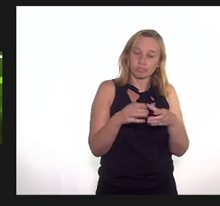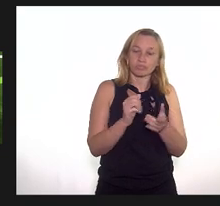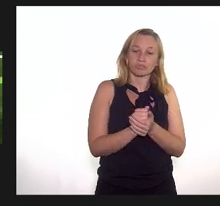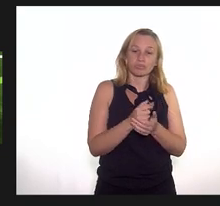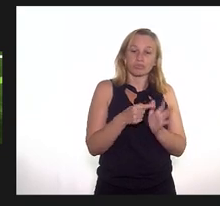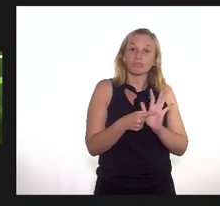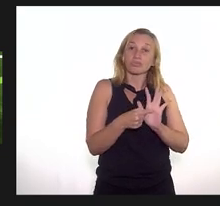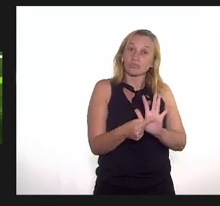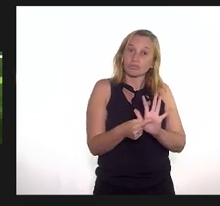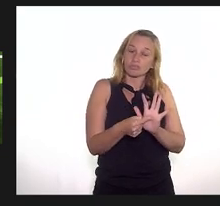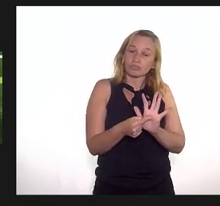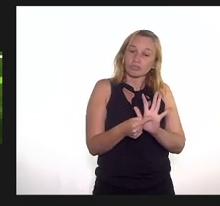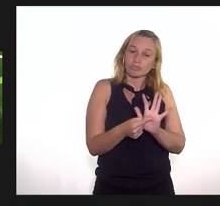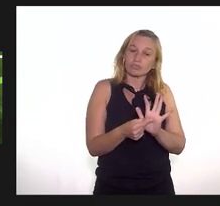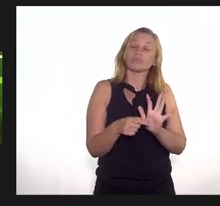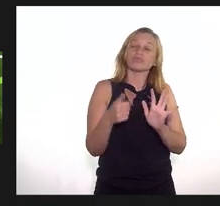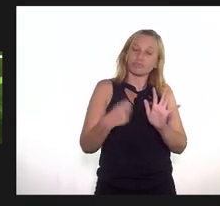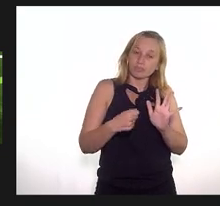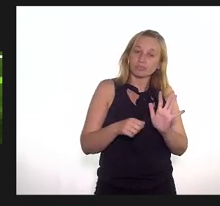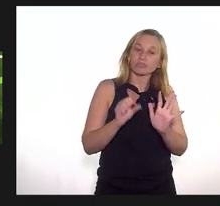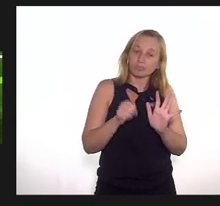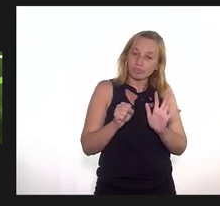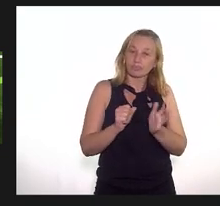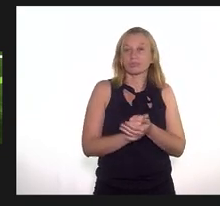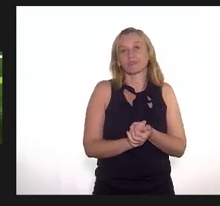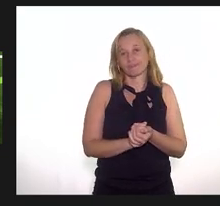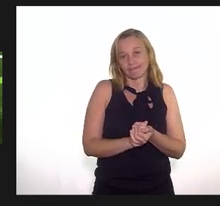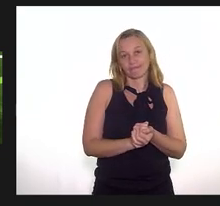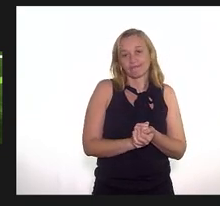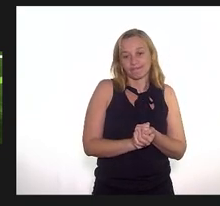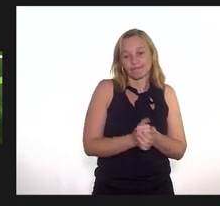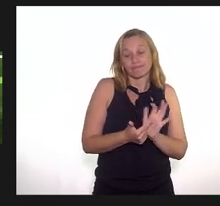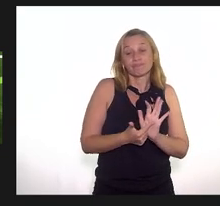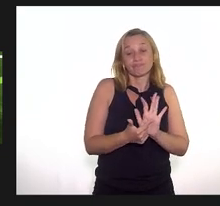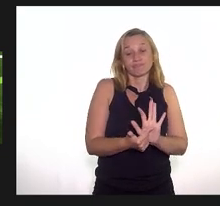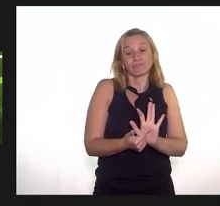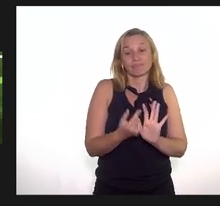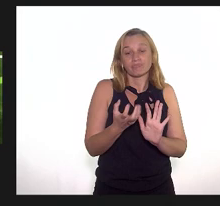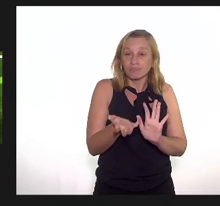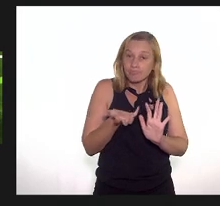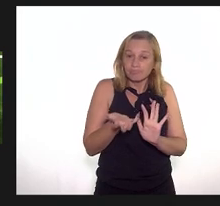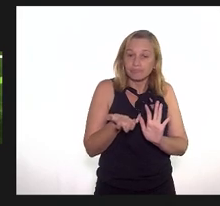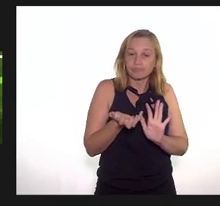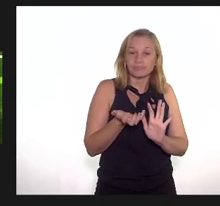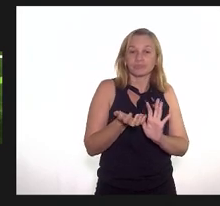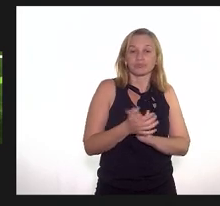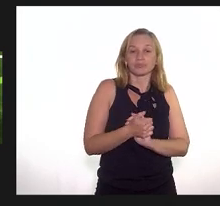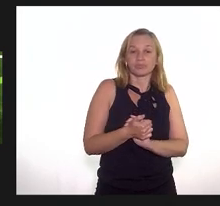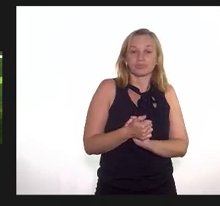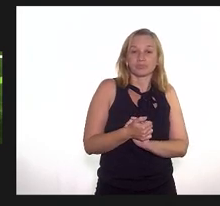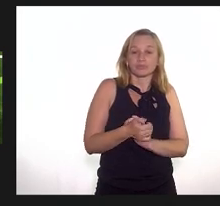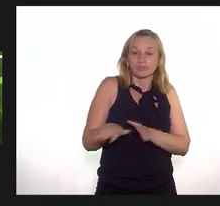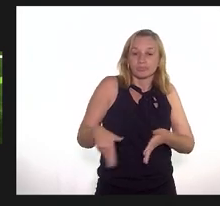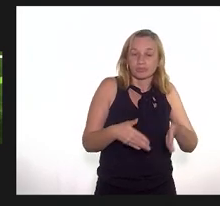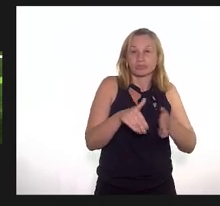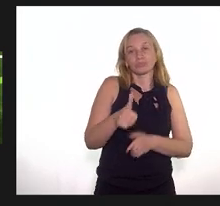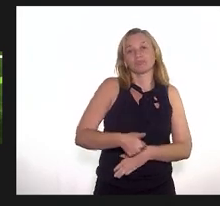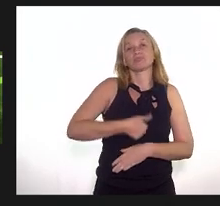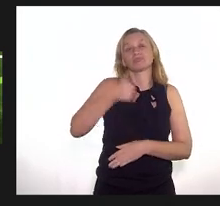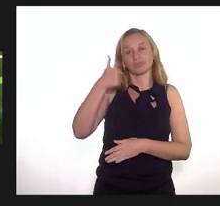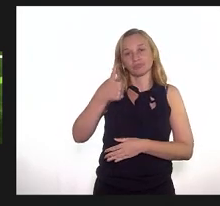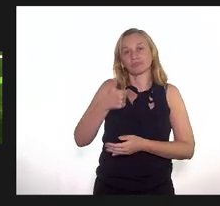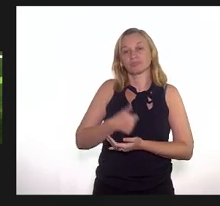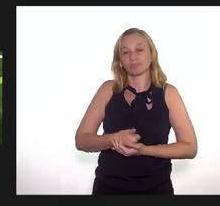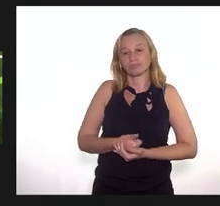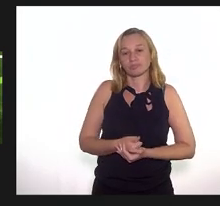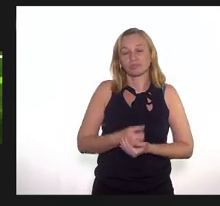que devemos sim e precisamos mostrar que queremos um caminho melhor